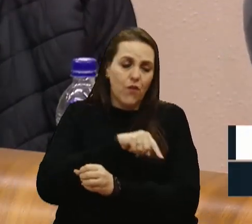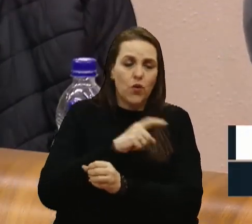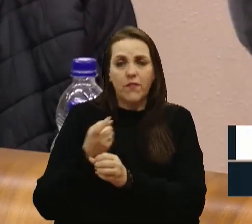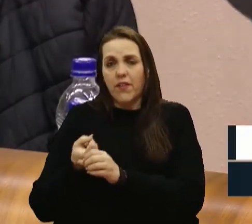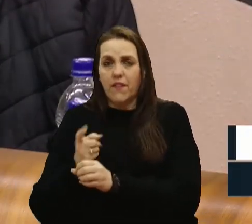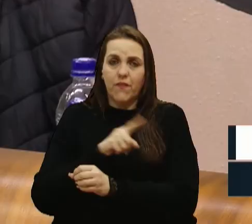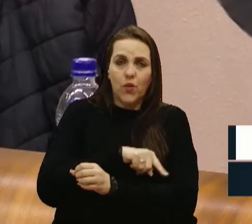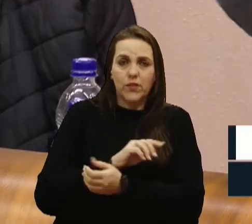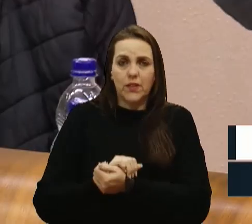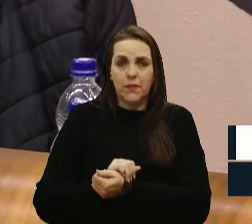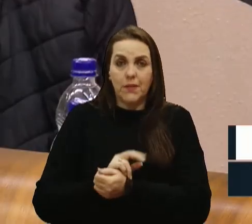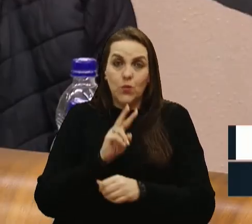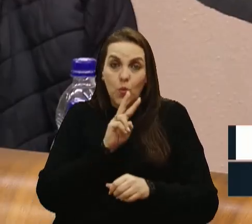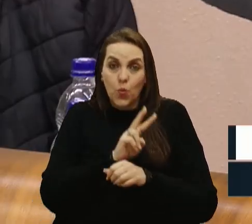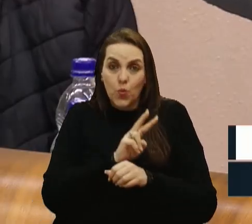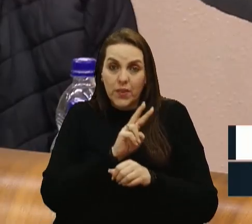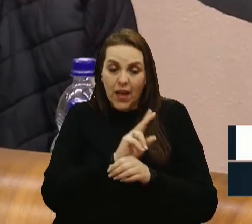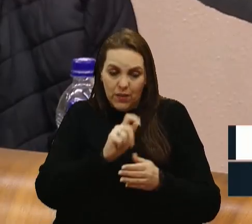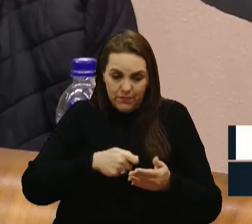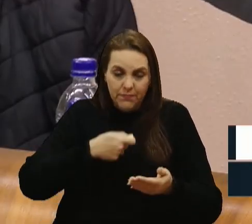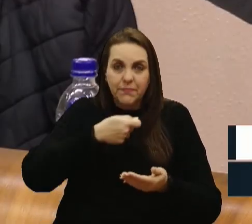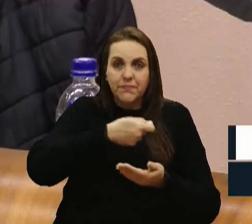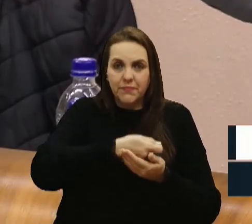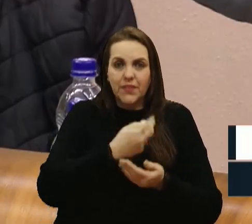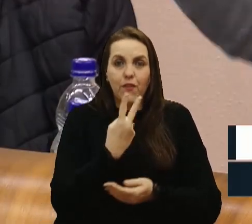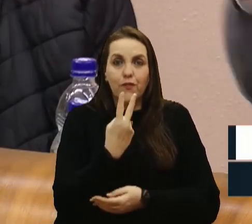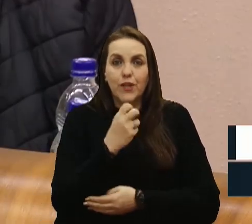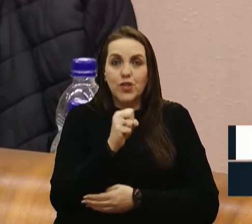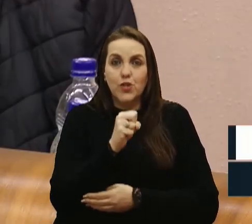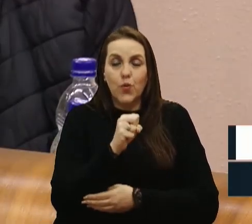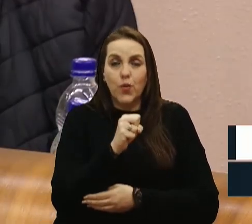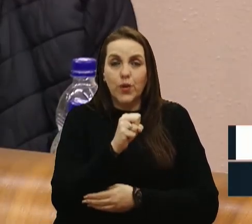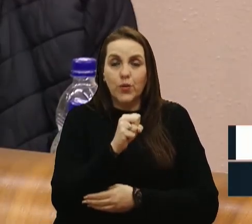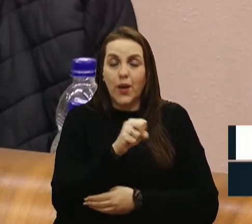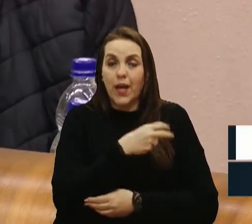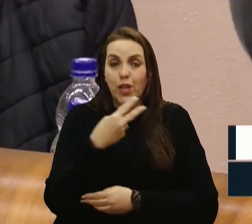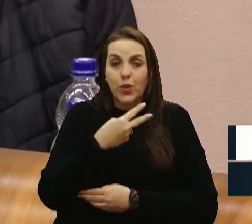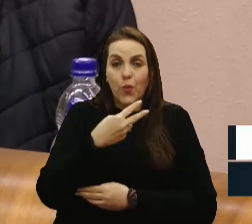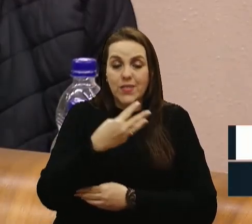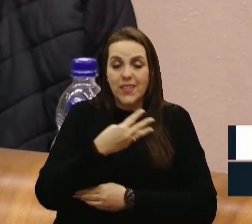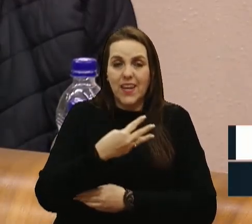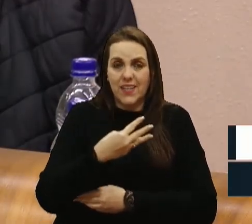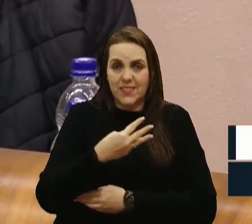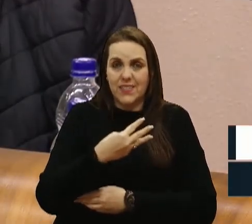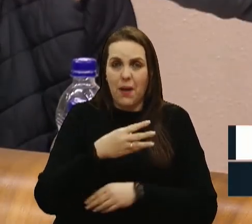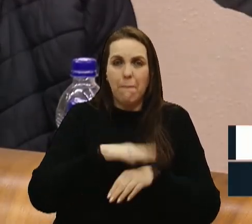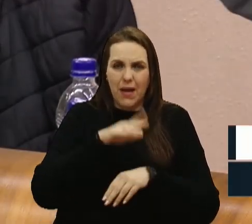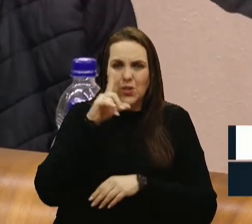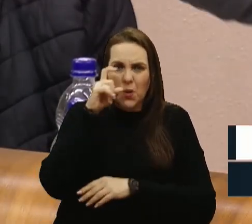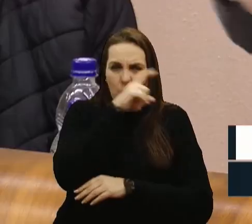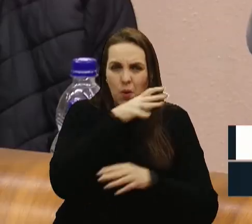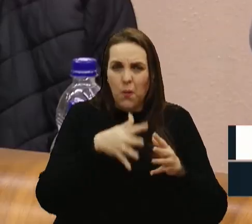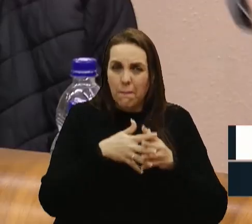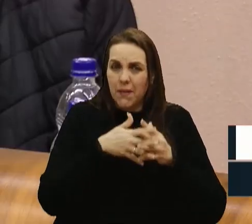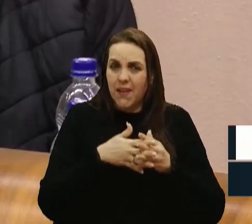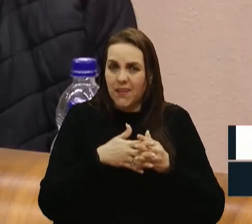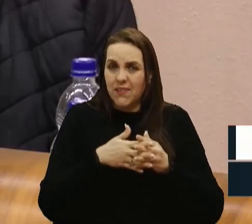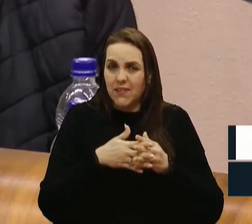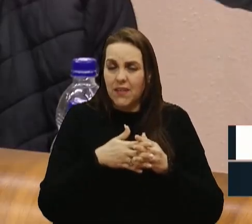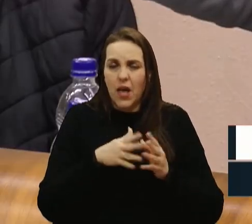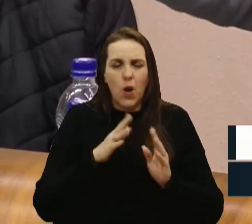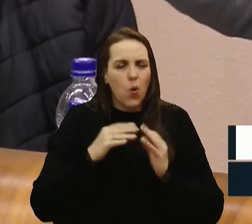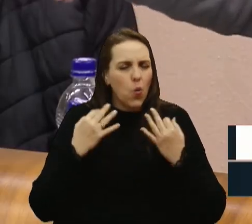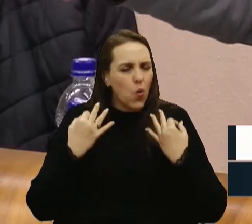cuidado subsidiado, que o senhor mesmo falou, nós estamos com 28, é grau 2 e grau 3. E olha, tenha certeza que eu sou